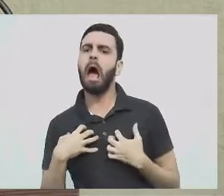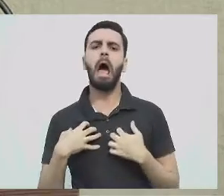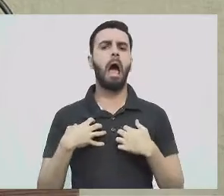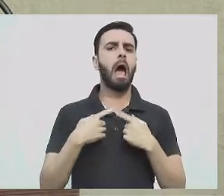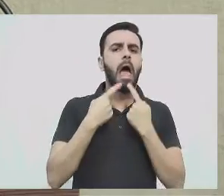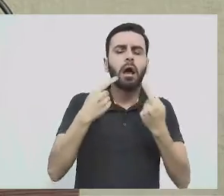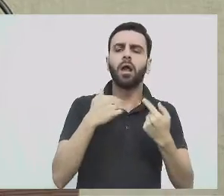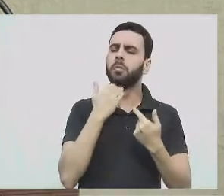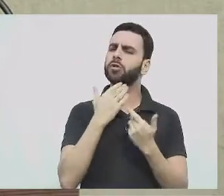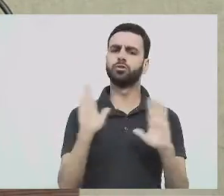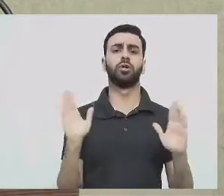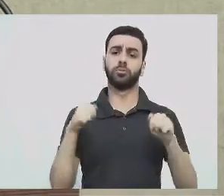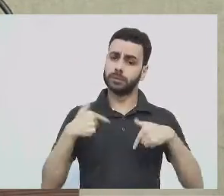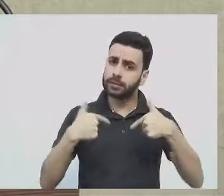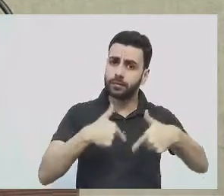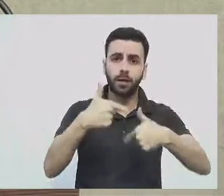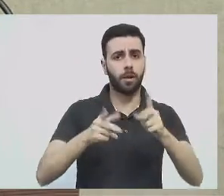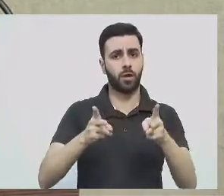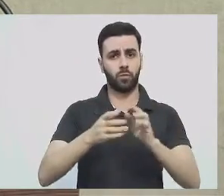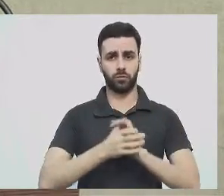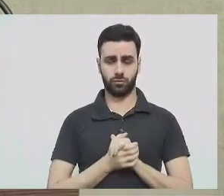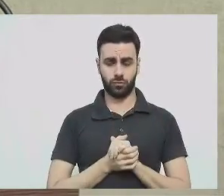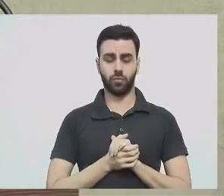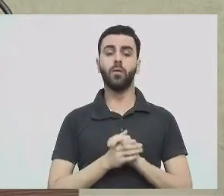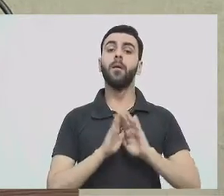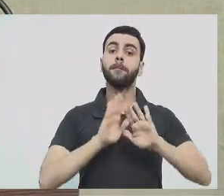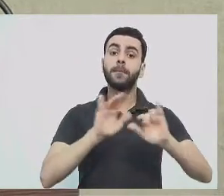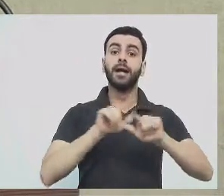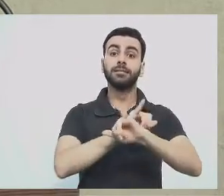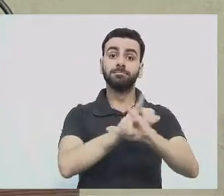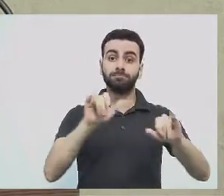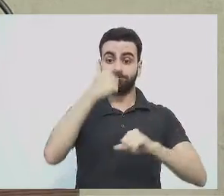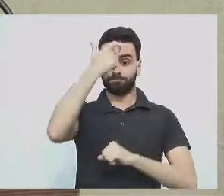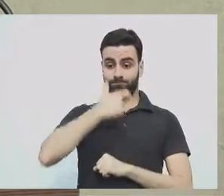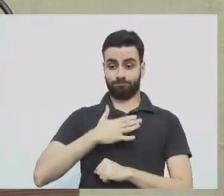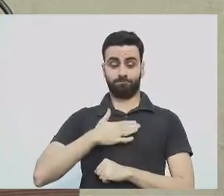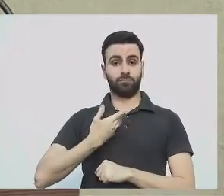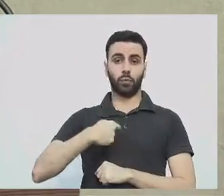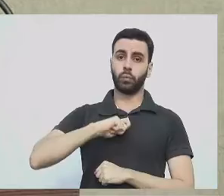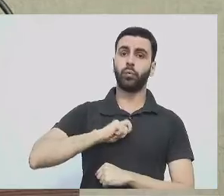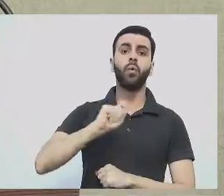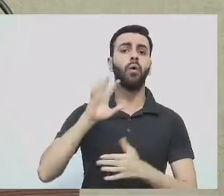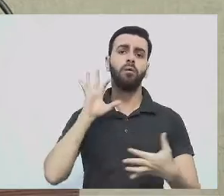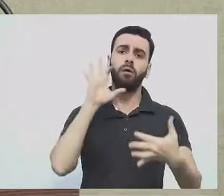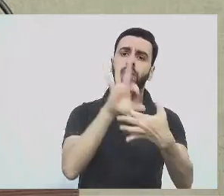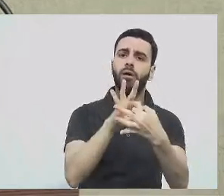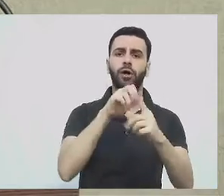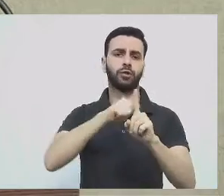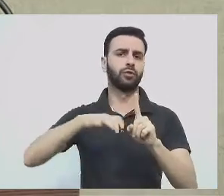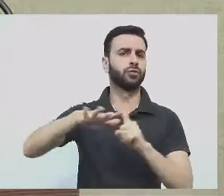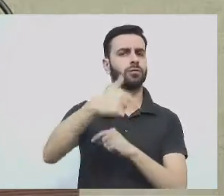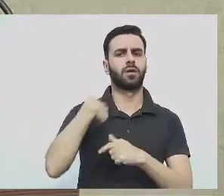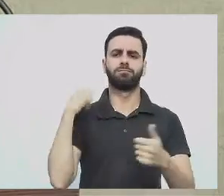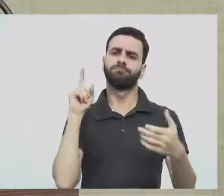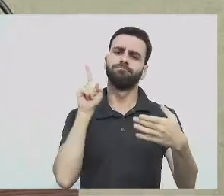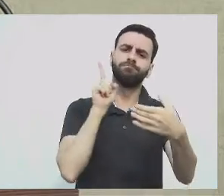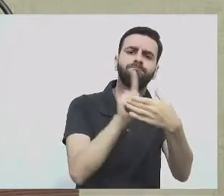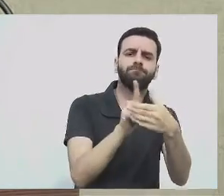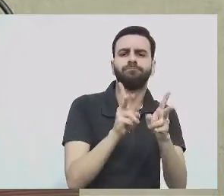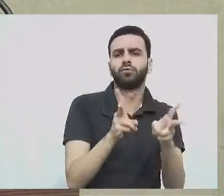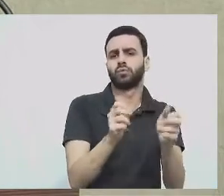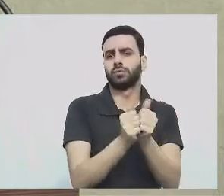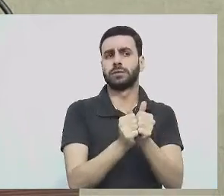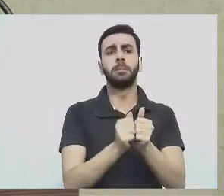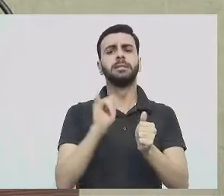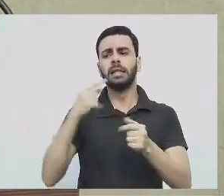continuar trabalhando. Agora, o que eu posso falar aqui em relação ao DJ, DJ é um servidor do povo. Ele está sempre ajudando o povo,